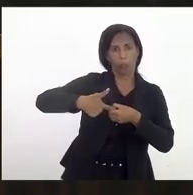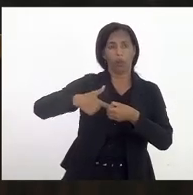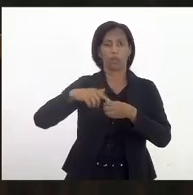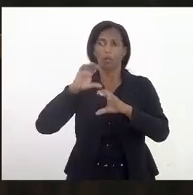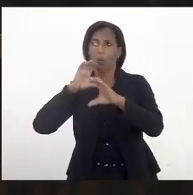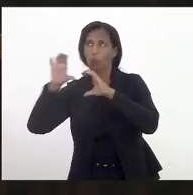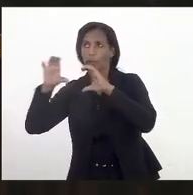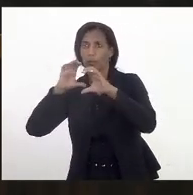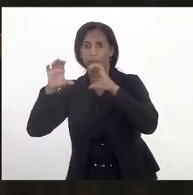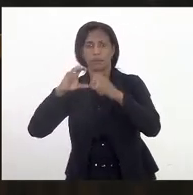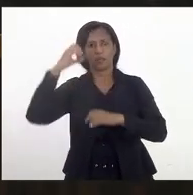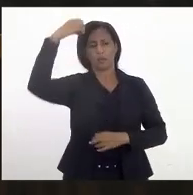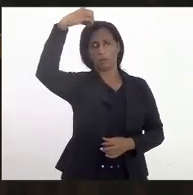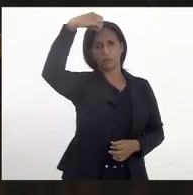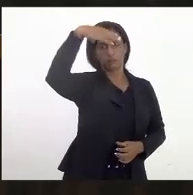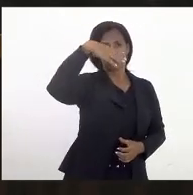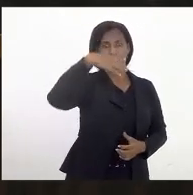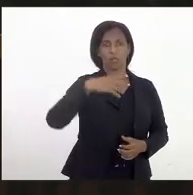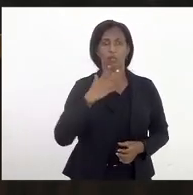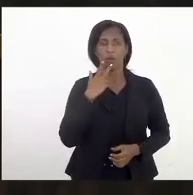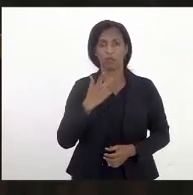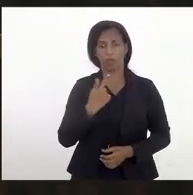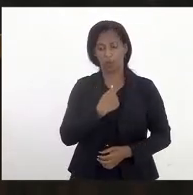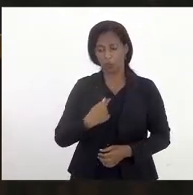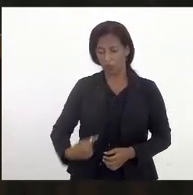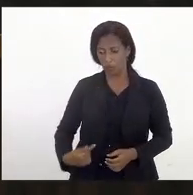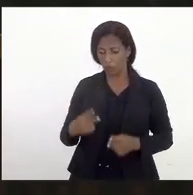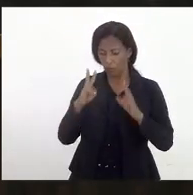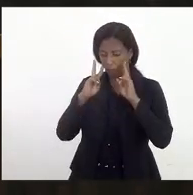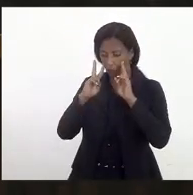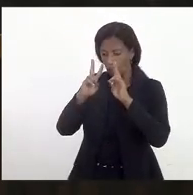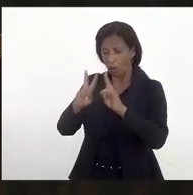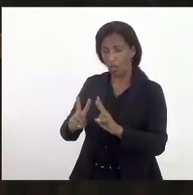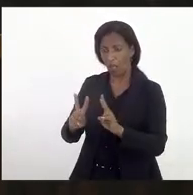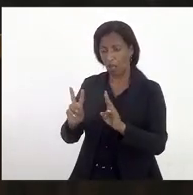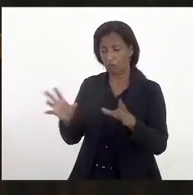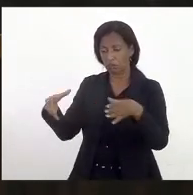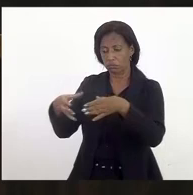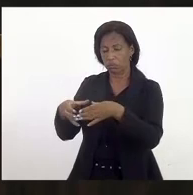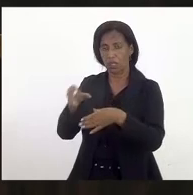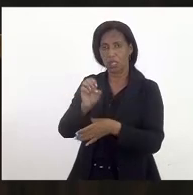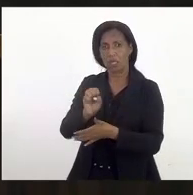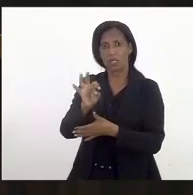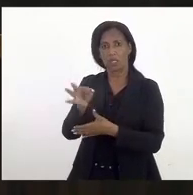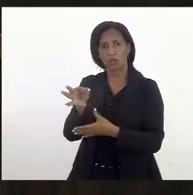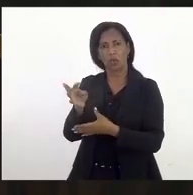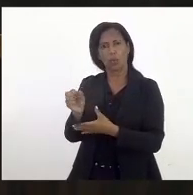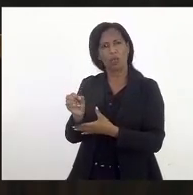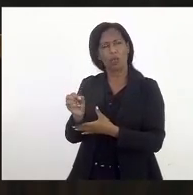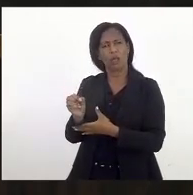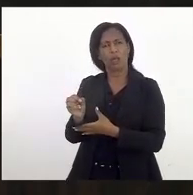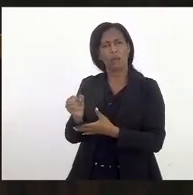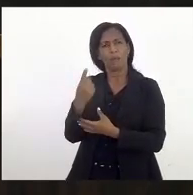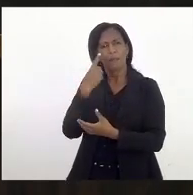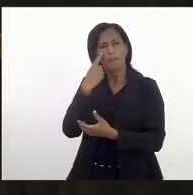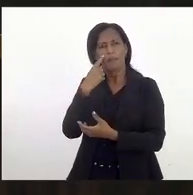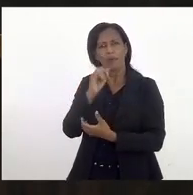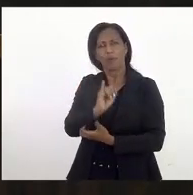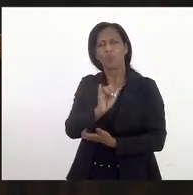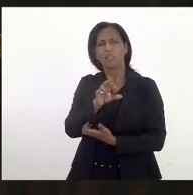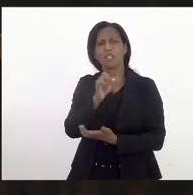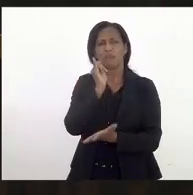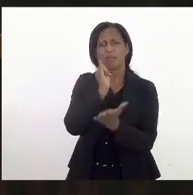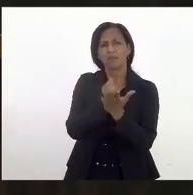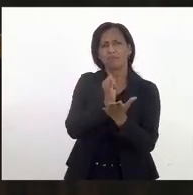telecomunicações ele se ele Governador ele pode agora olhar para o setor para calibrar o ICMS para que possa incentivar